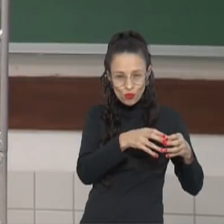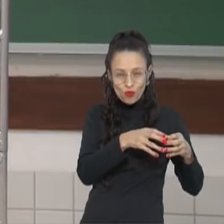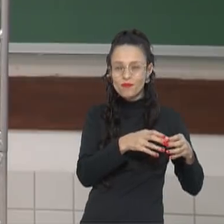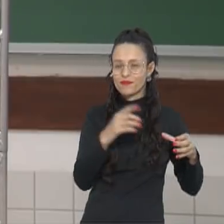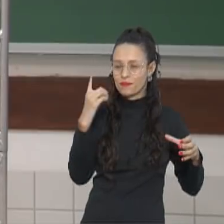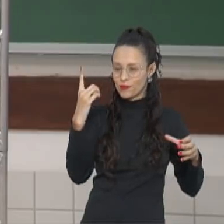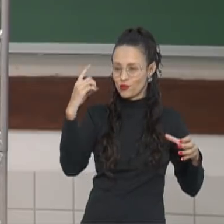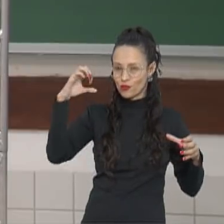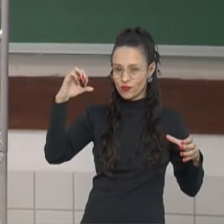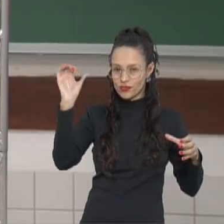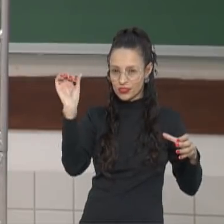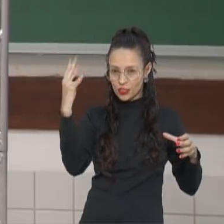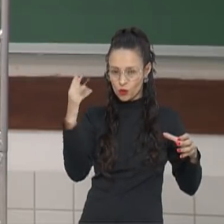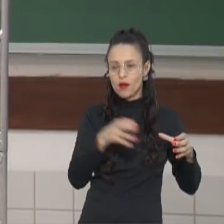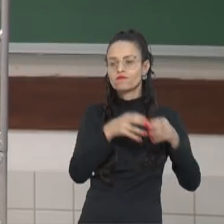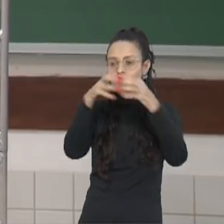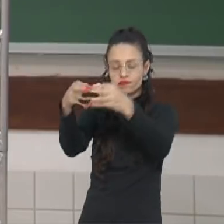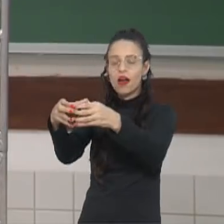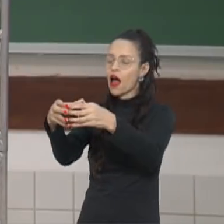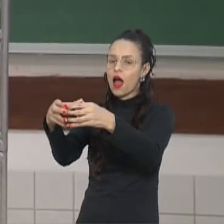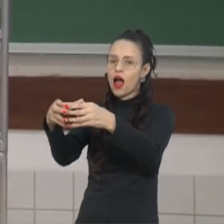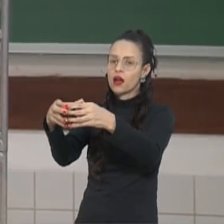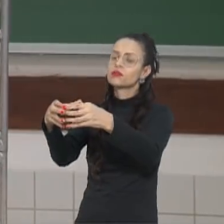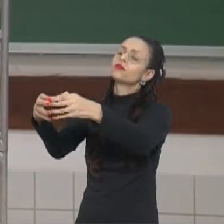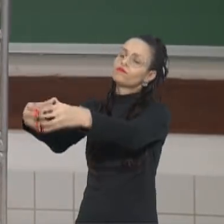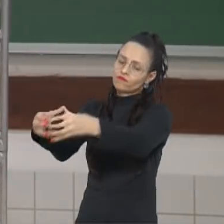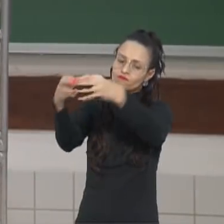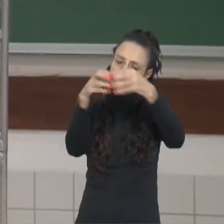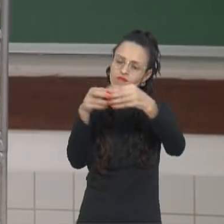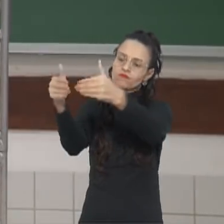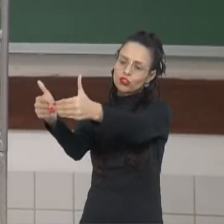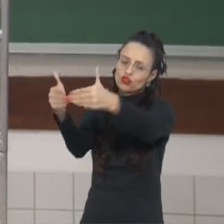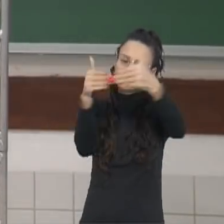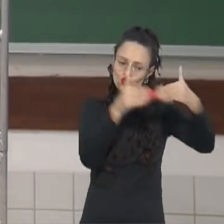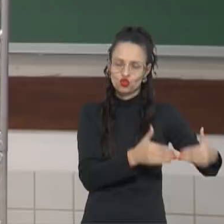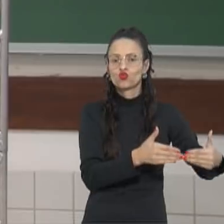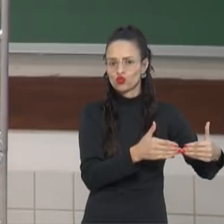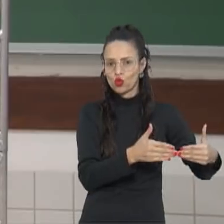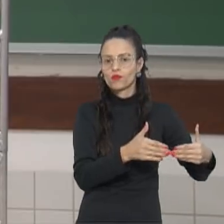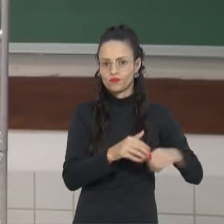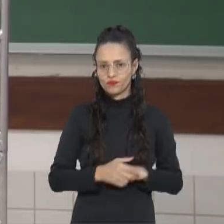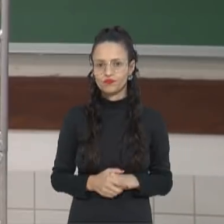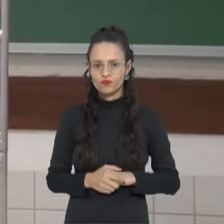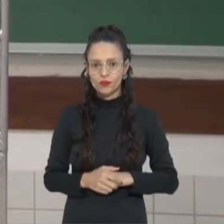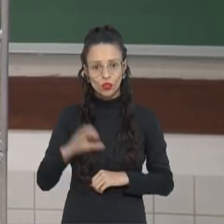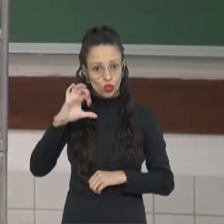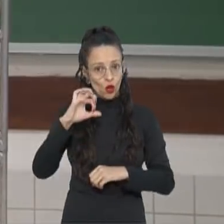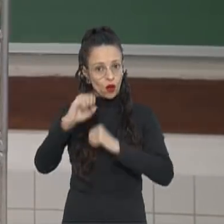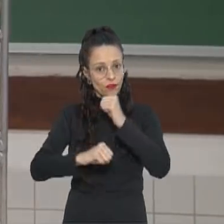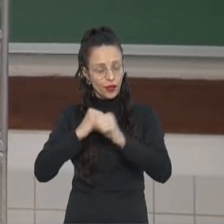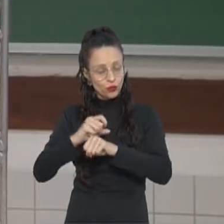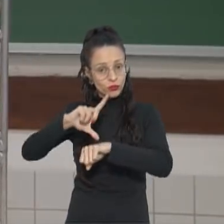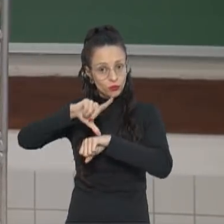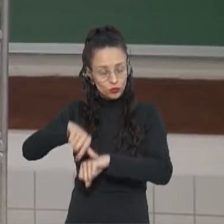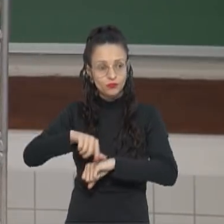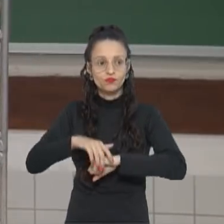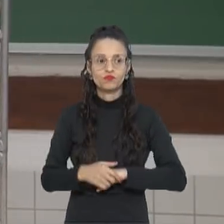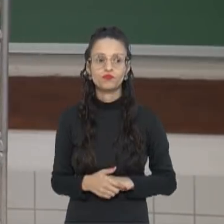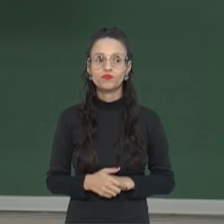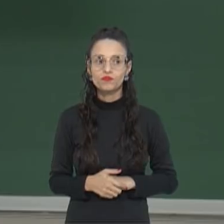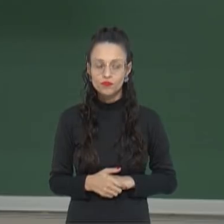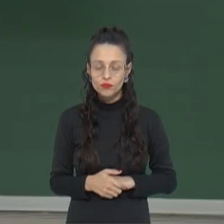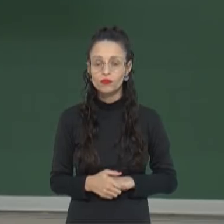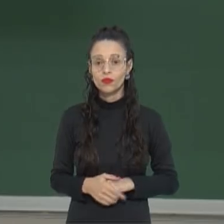64, 9 anos depois, os Estados Unidos retirou as tropas do Vietnã. E aqui você